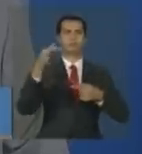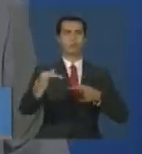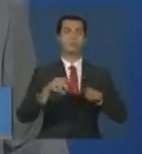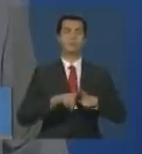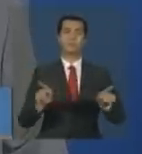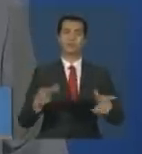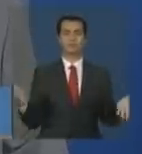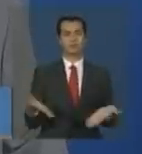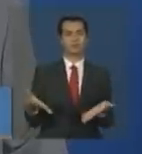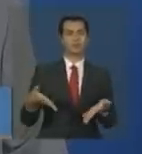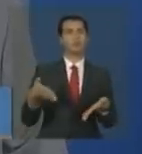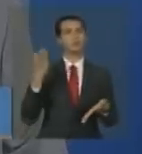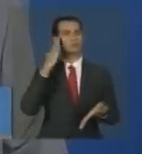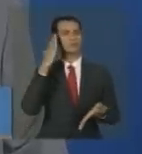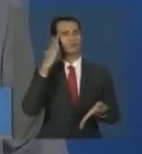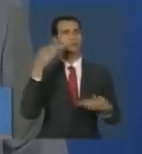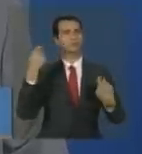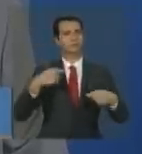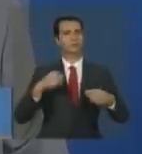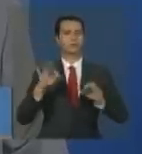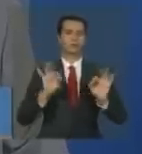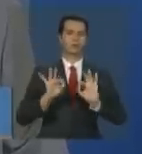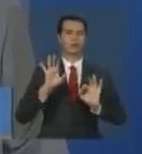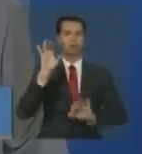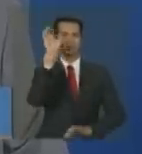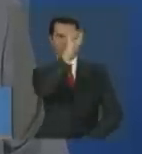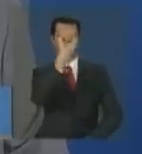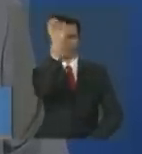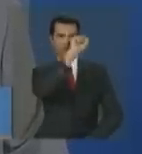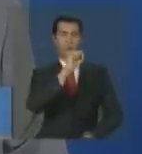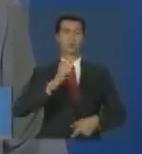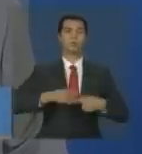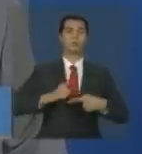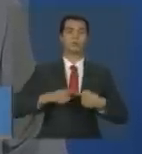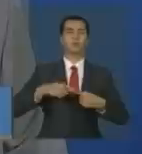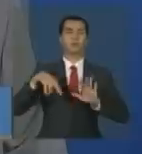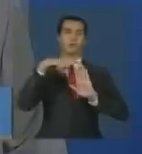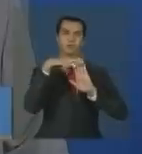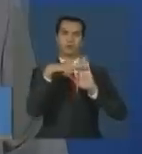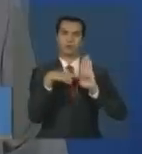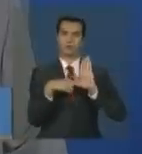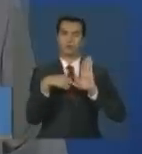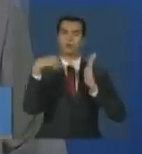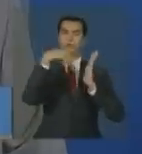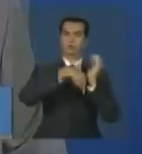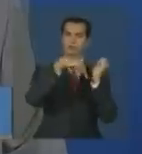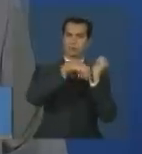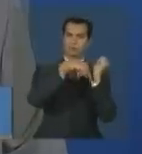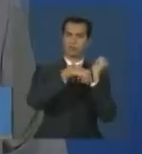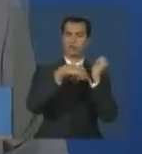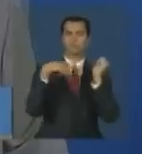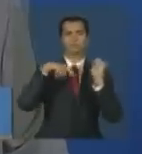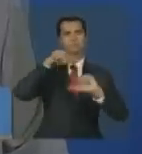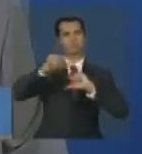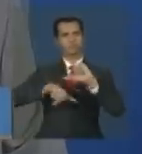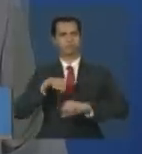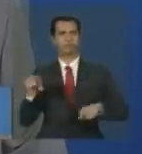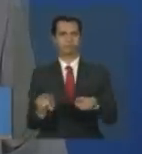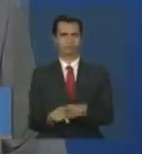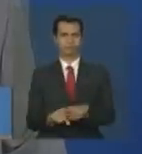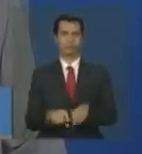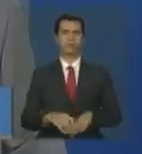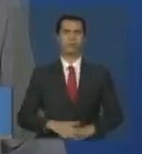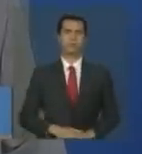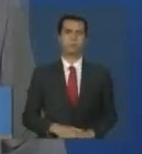né? Por quê? A política de senhas, ela também está passando por um momento de mudança. Nós